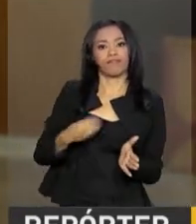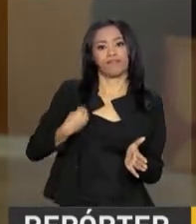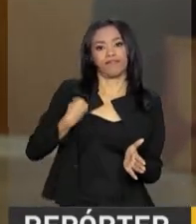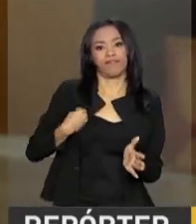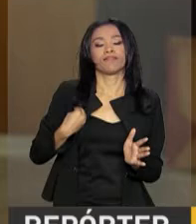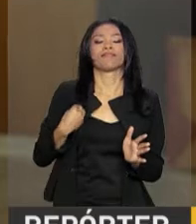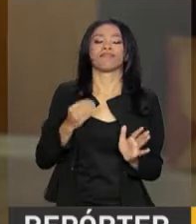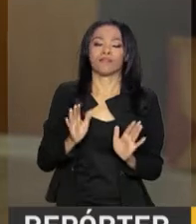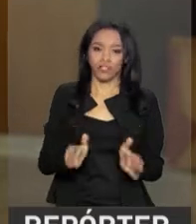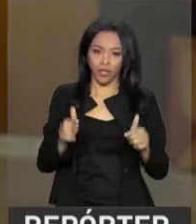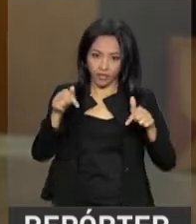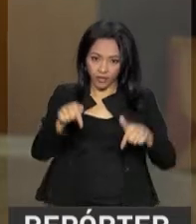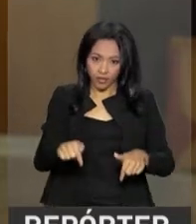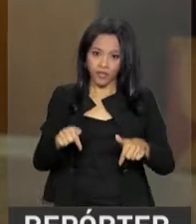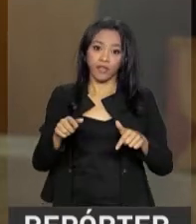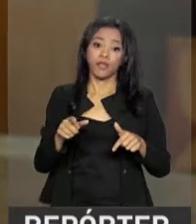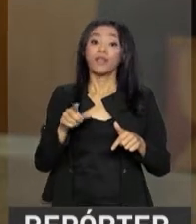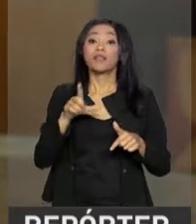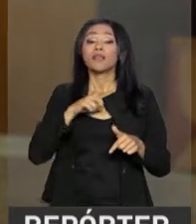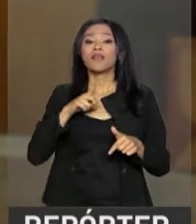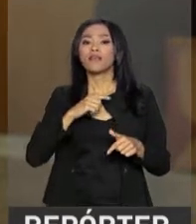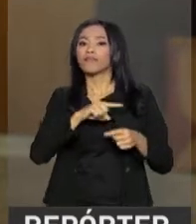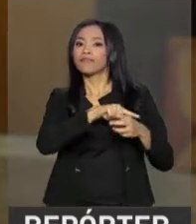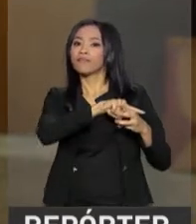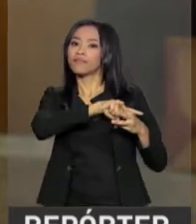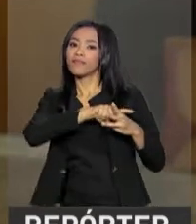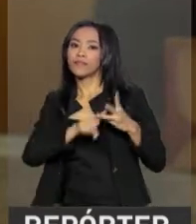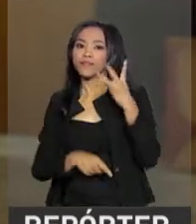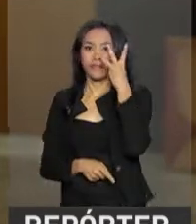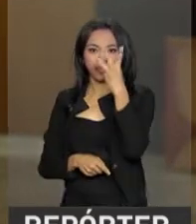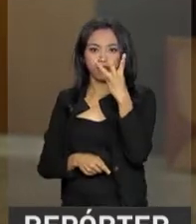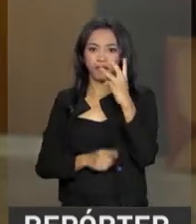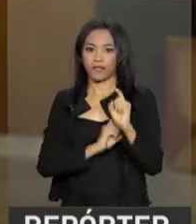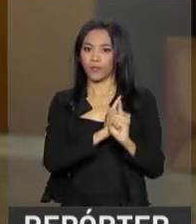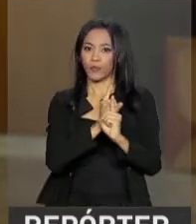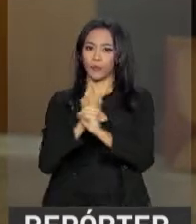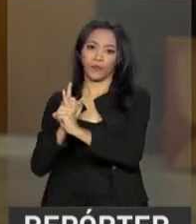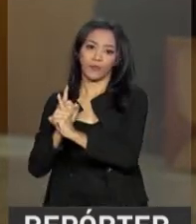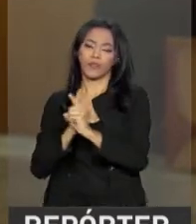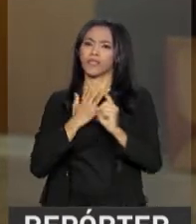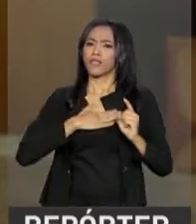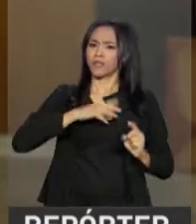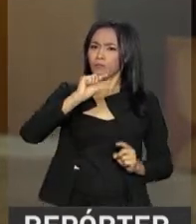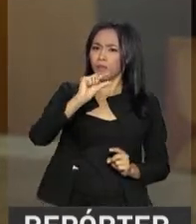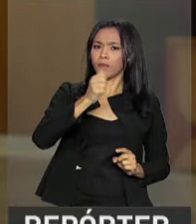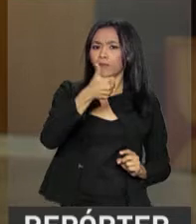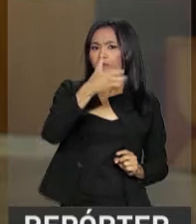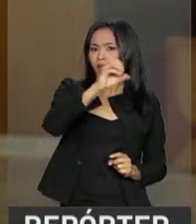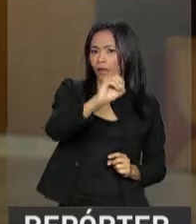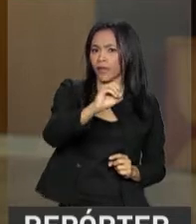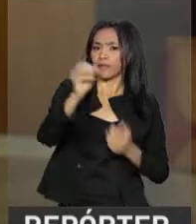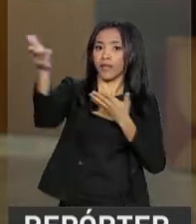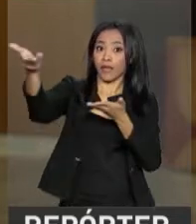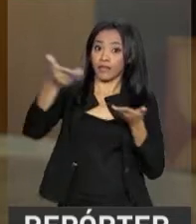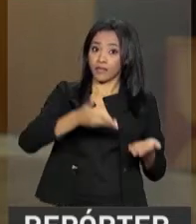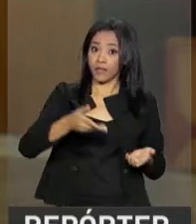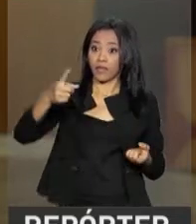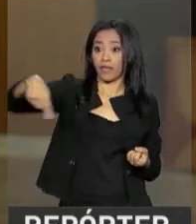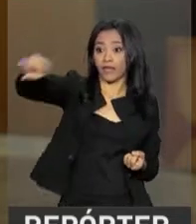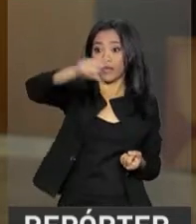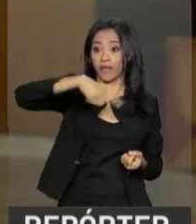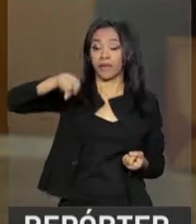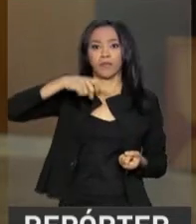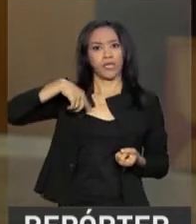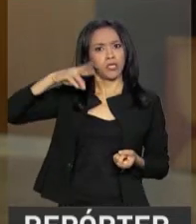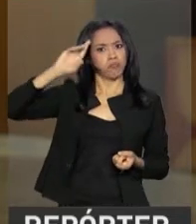hoje ele participa de pelo menos 3 eventos. Daqui a pouquinho, às 10 horas, ele recebe empresários